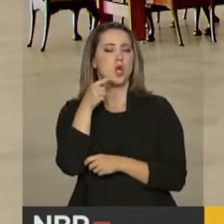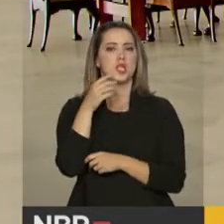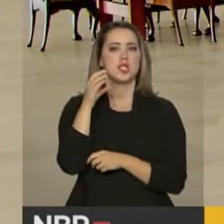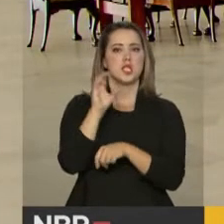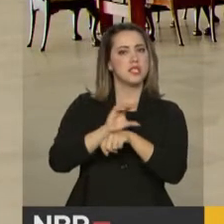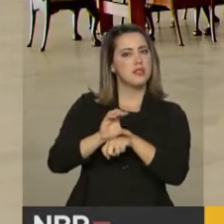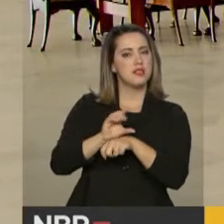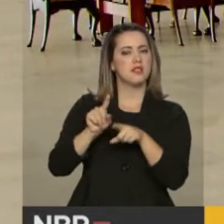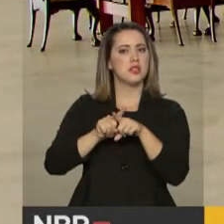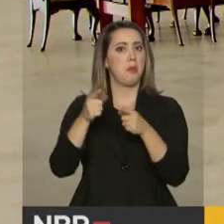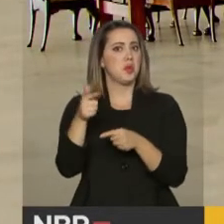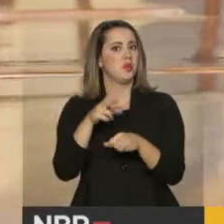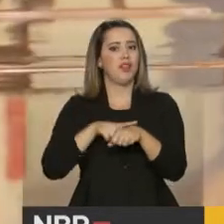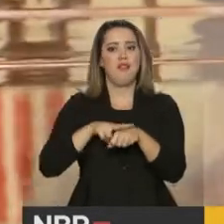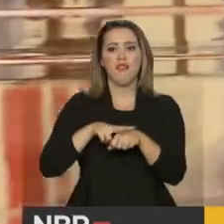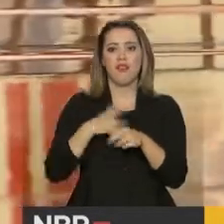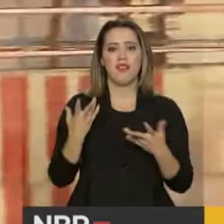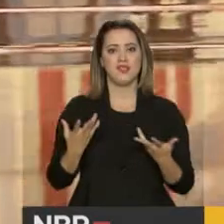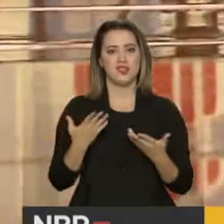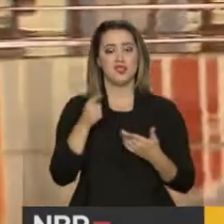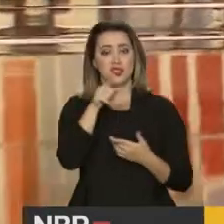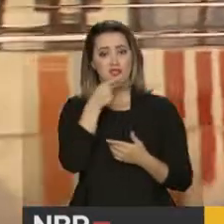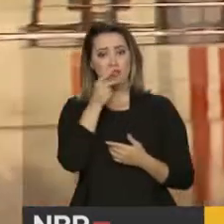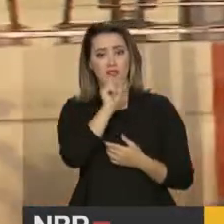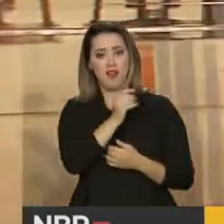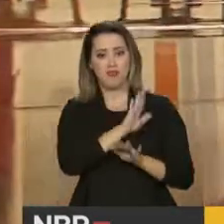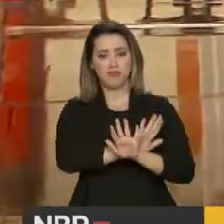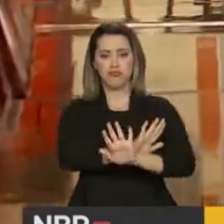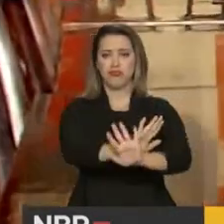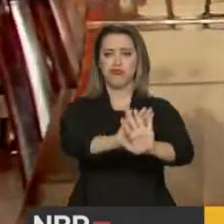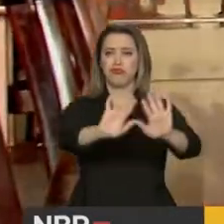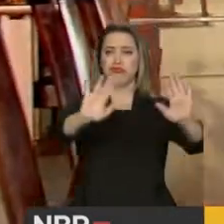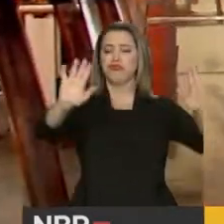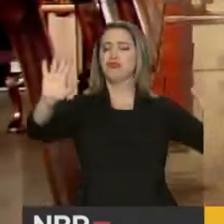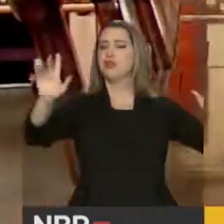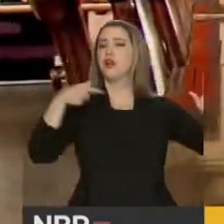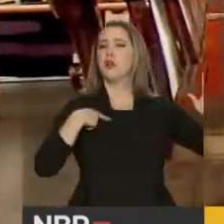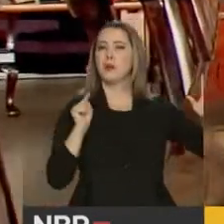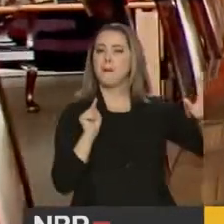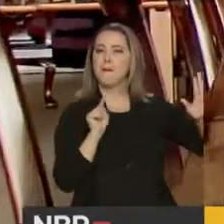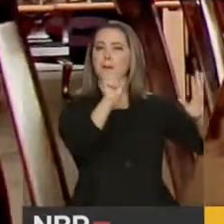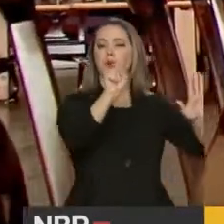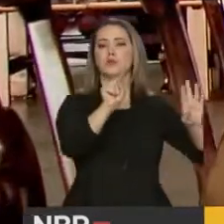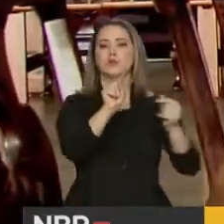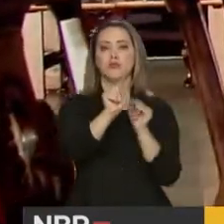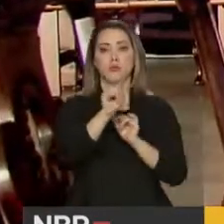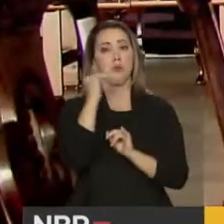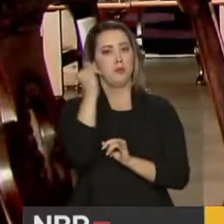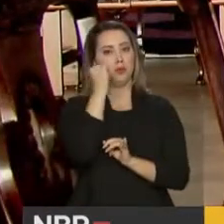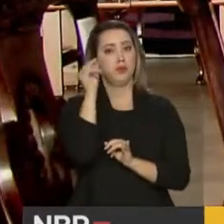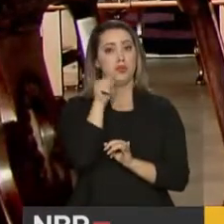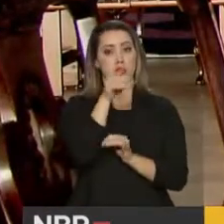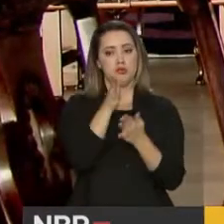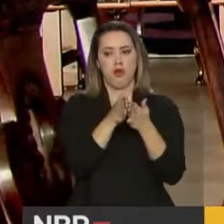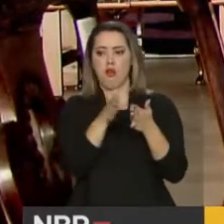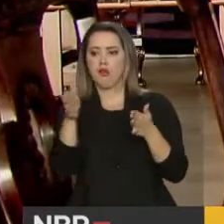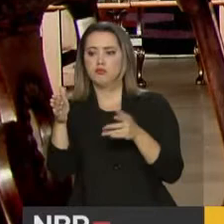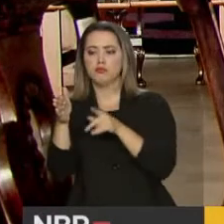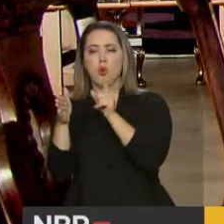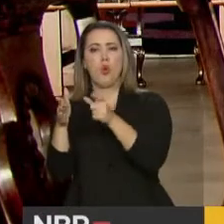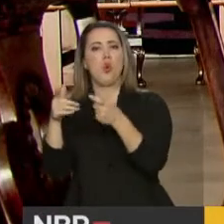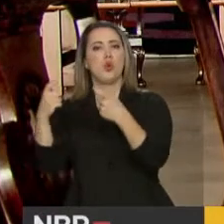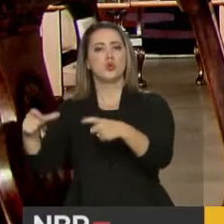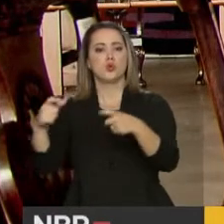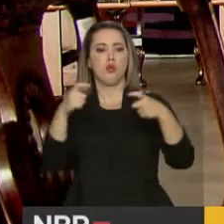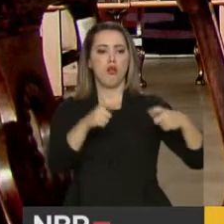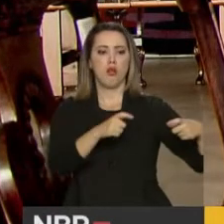cinzas, mas o verde não. E dizem que essa grande tapeçaria, ela tem um ponto central, que é o ponto onde se definem